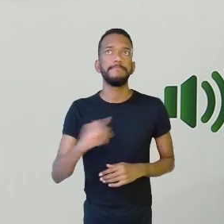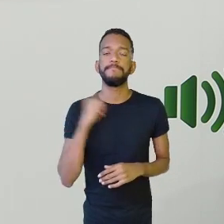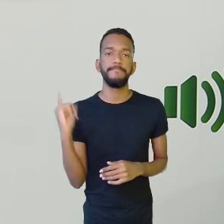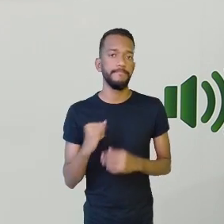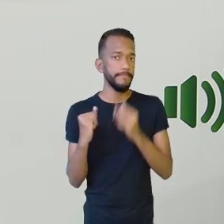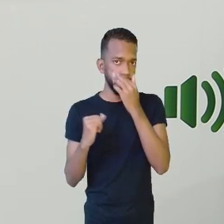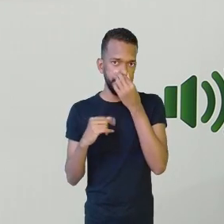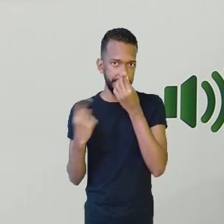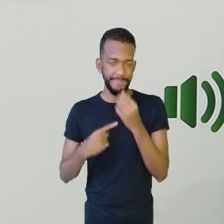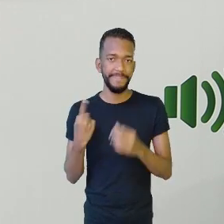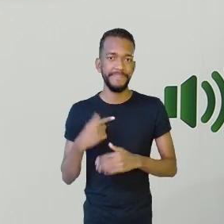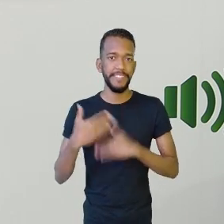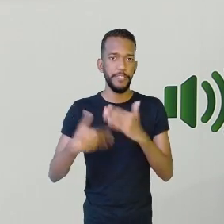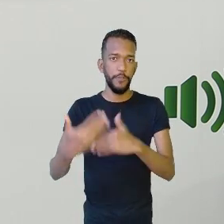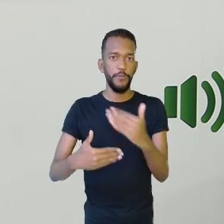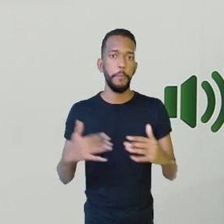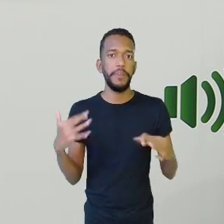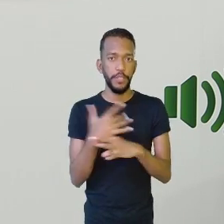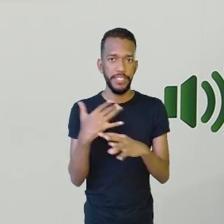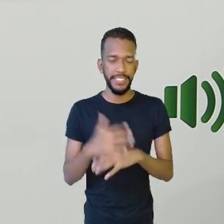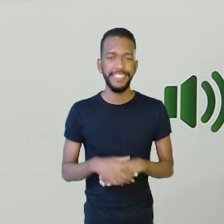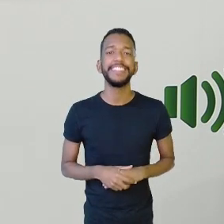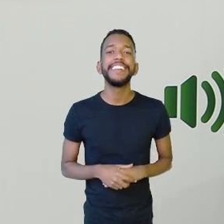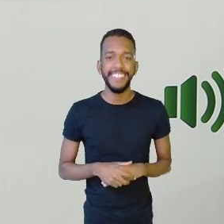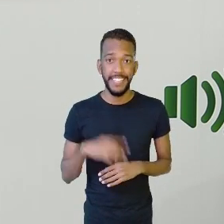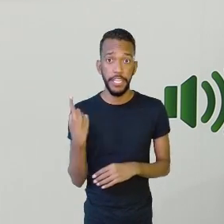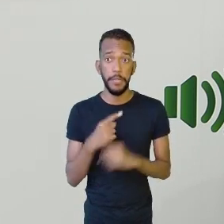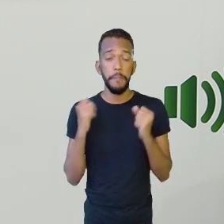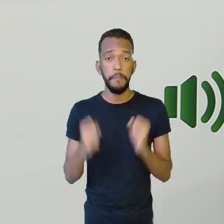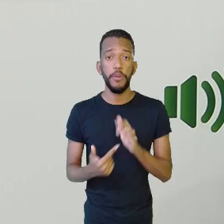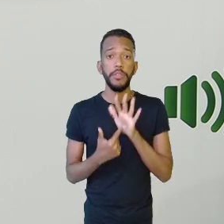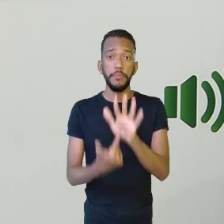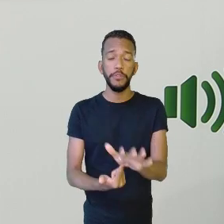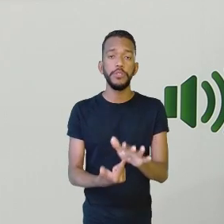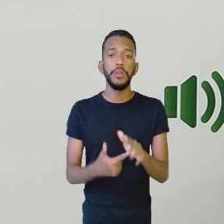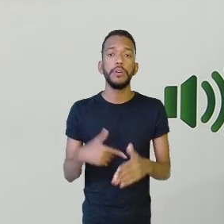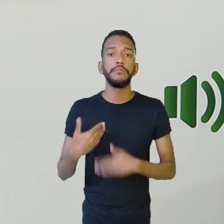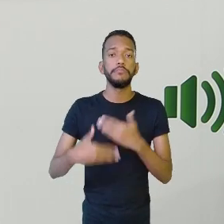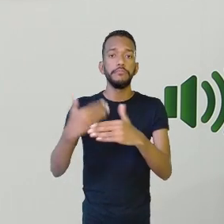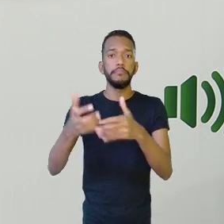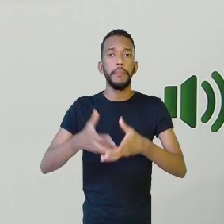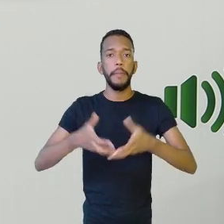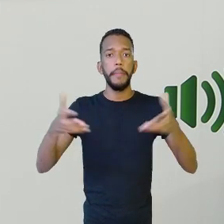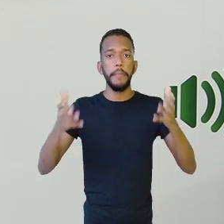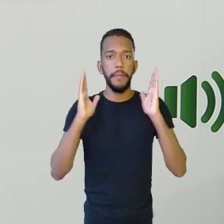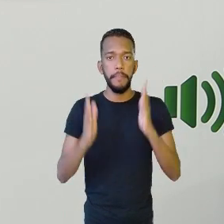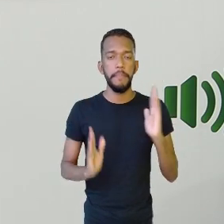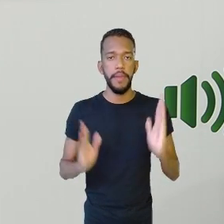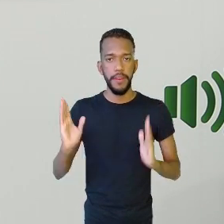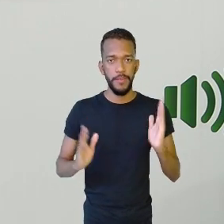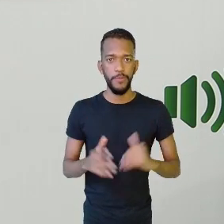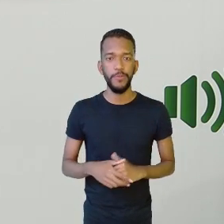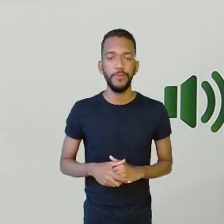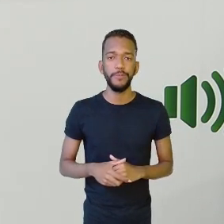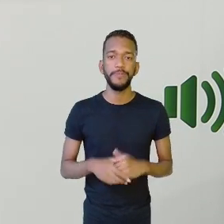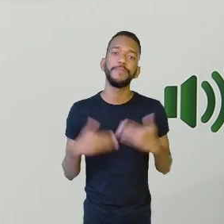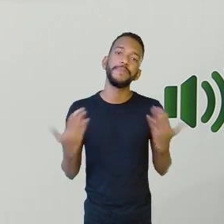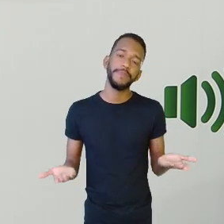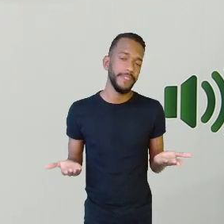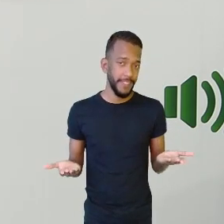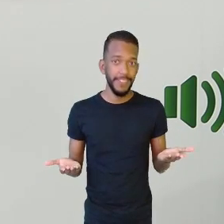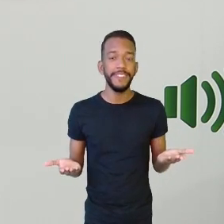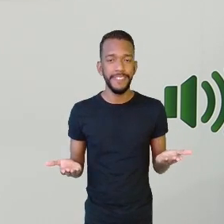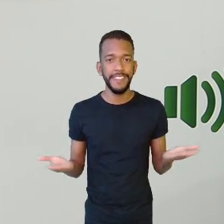importância para o desenvolvimento da nossa cidade, para a gente demonstrar o quanto cresceu durante esse período, tá certo? Então, gente, no